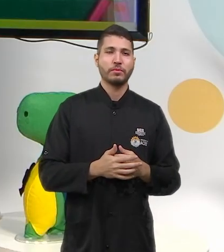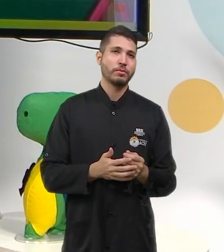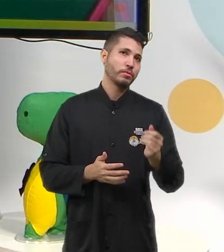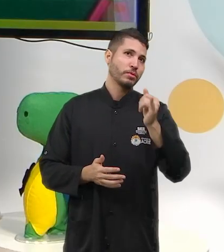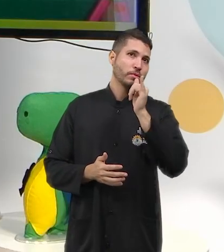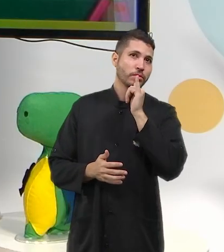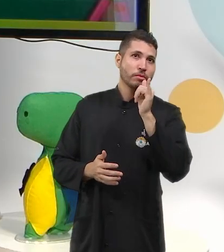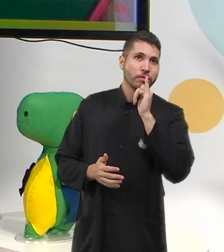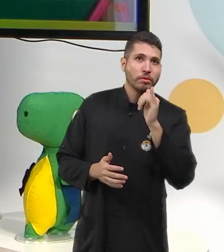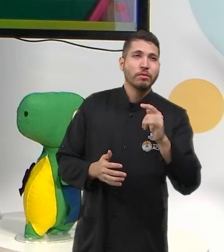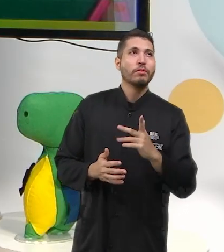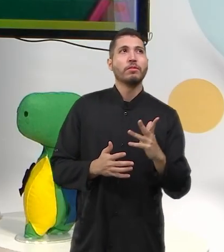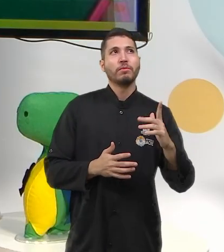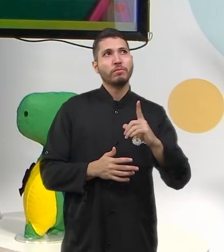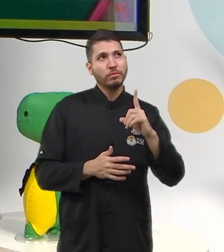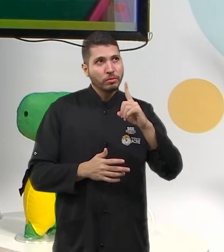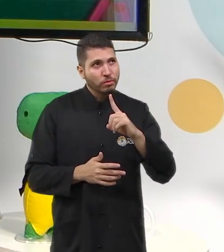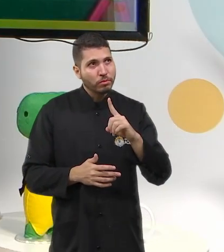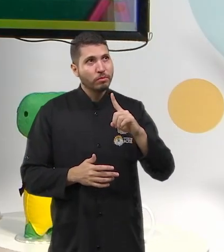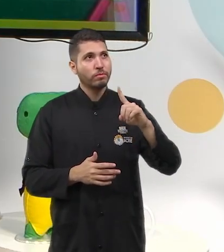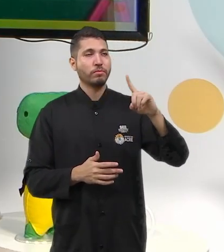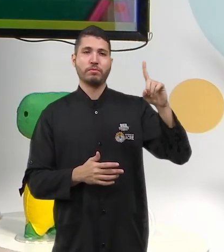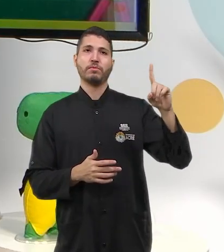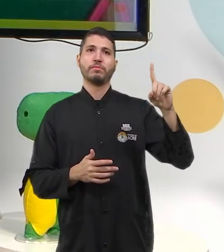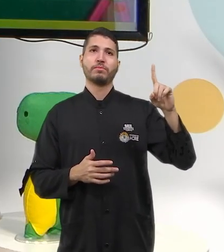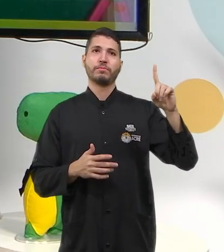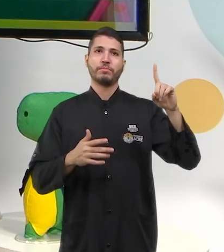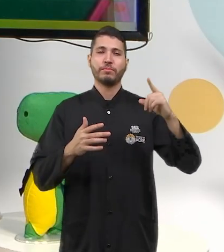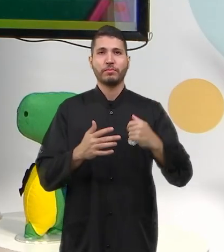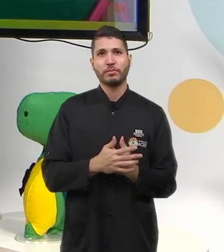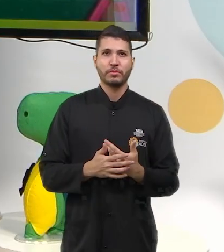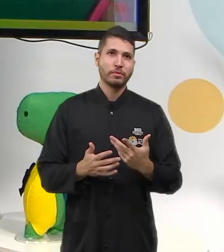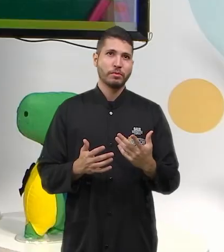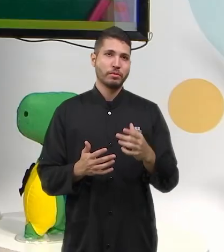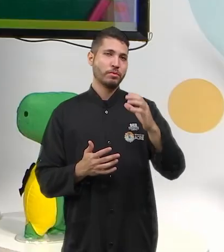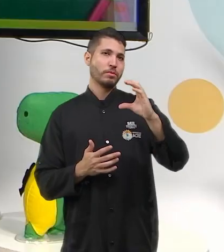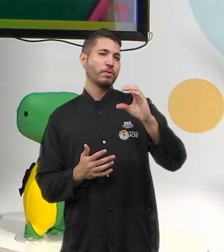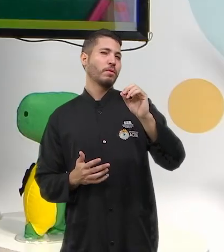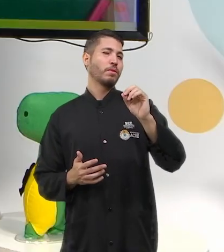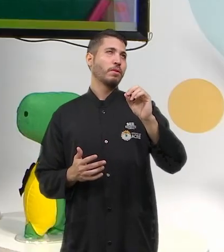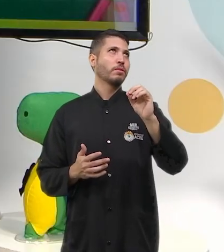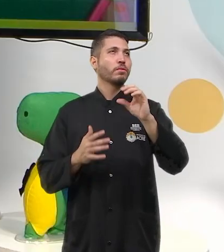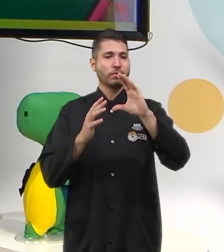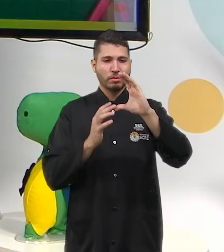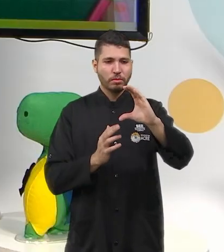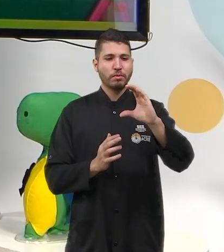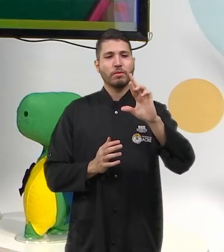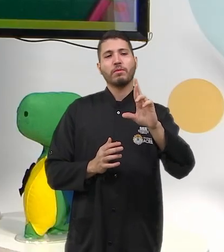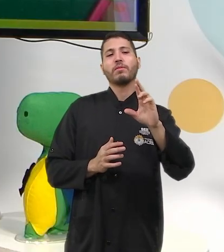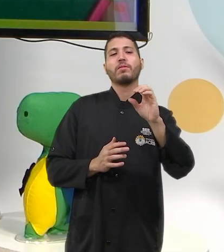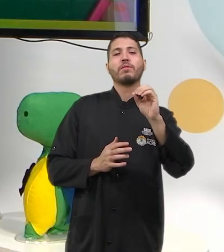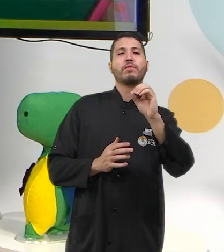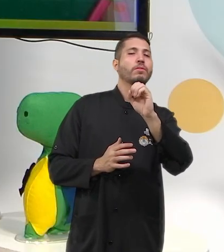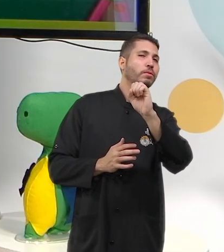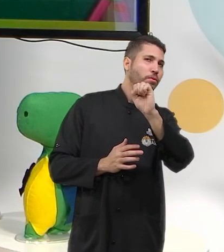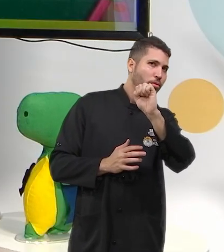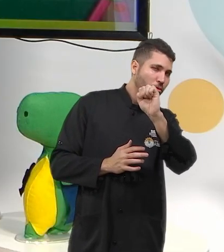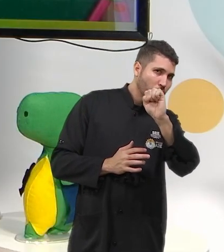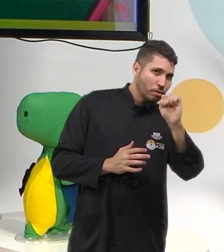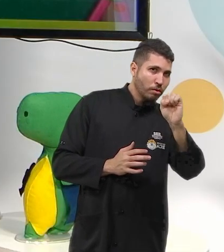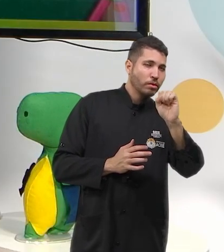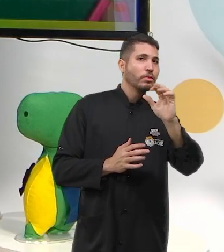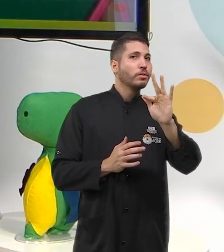treinando, eu vou conseguir atingir o espacate completo, porque é um trabalho treinável. Então,